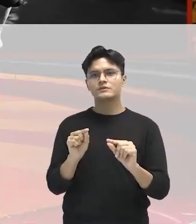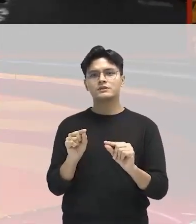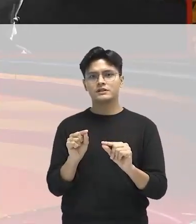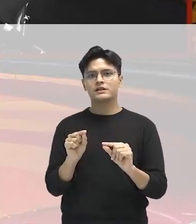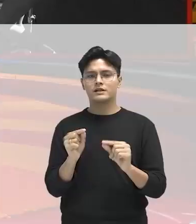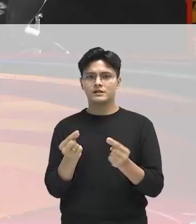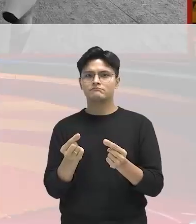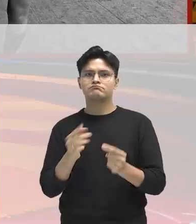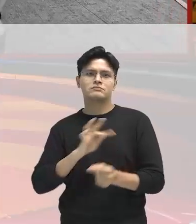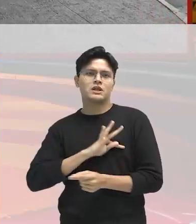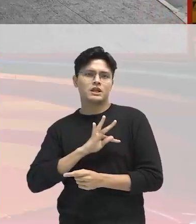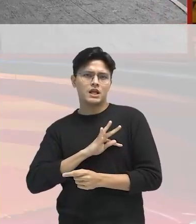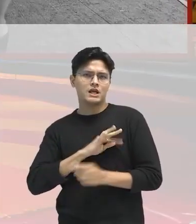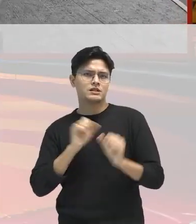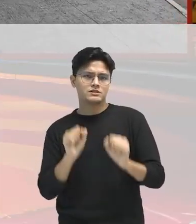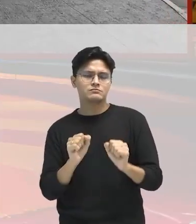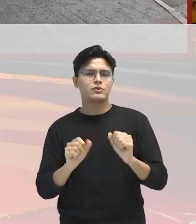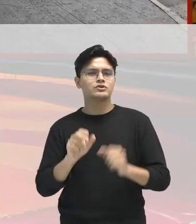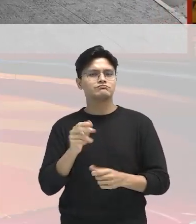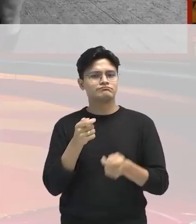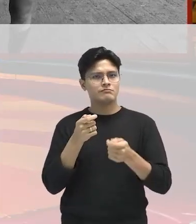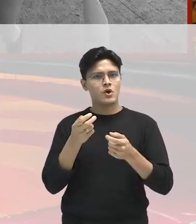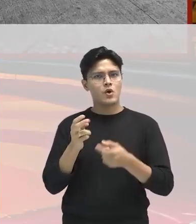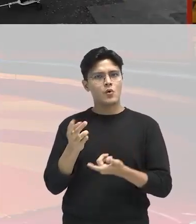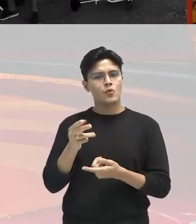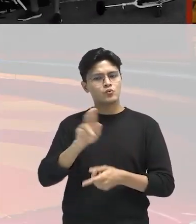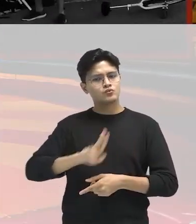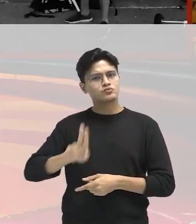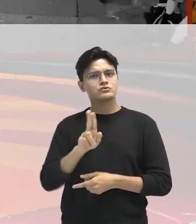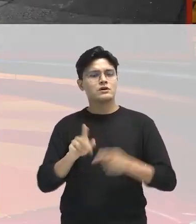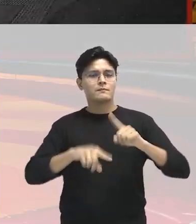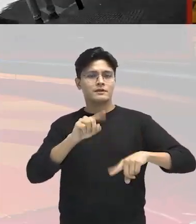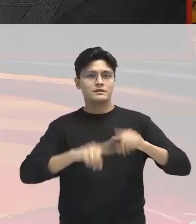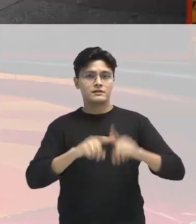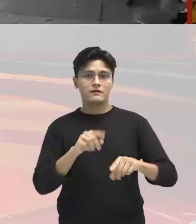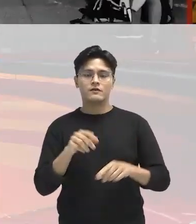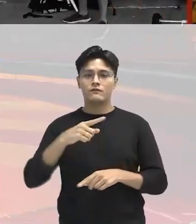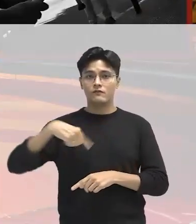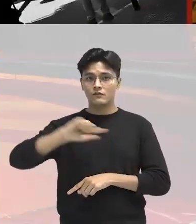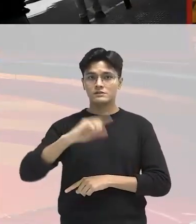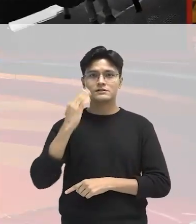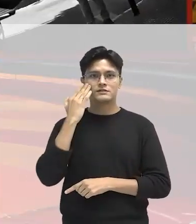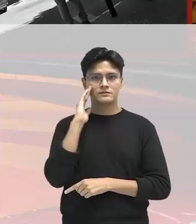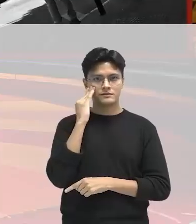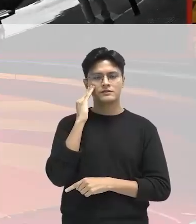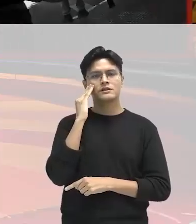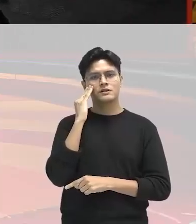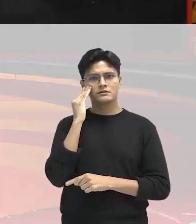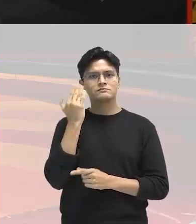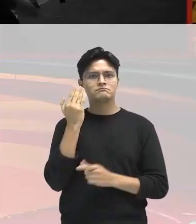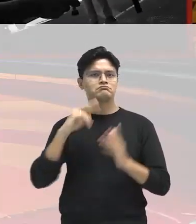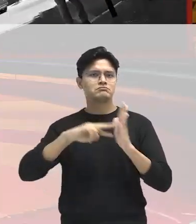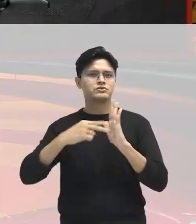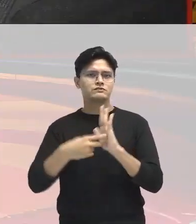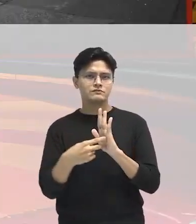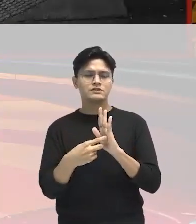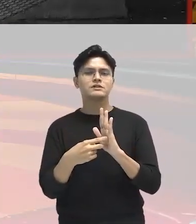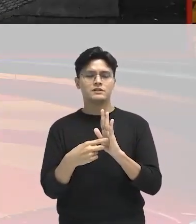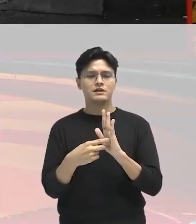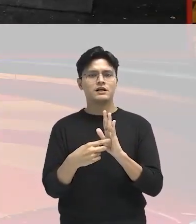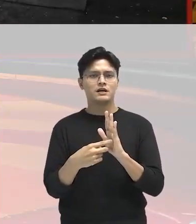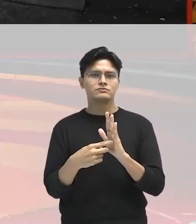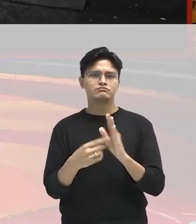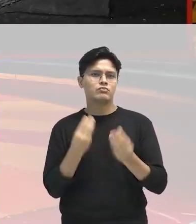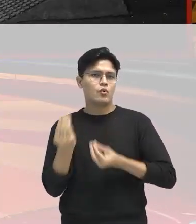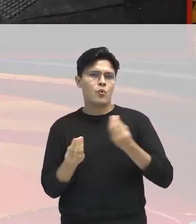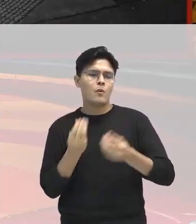podem lançar esses objetos, tá bom? E para vocês entenderem um pouquinho do que seria esse malabarismo na